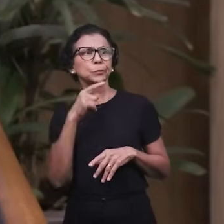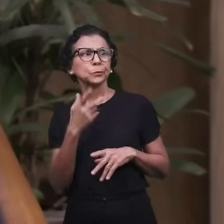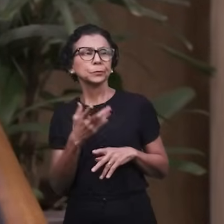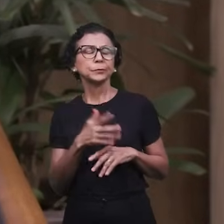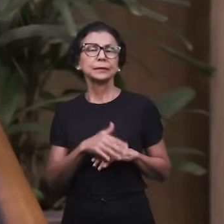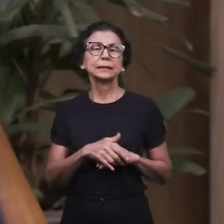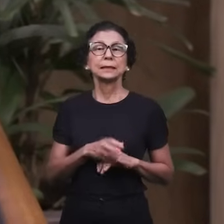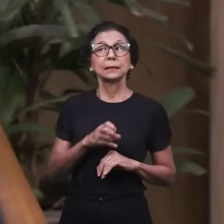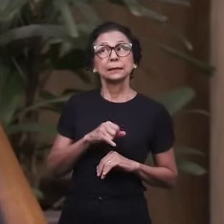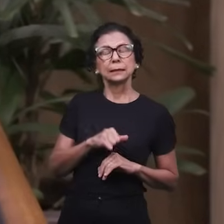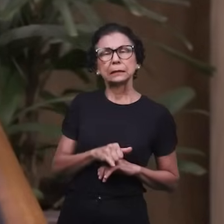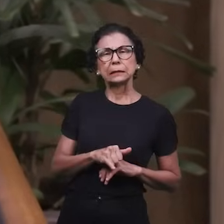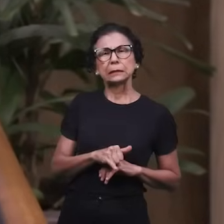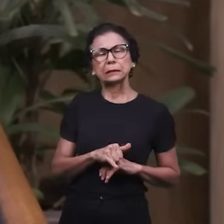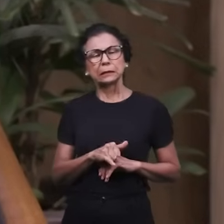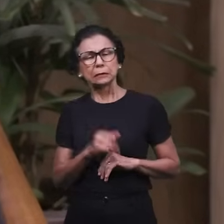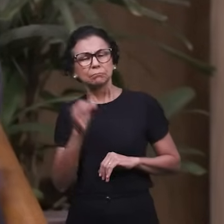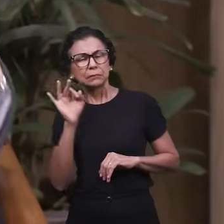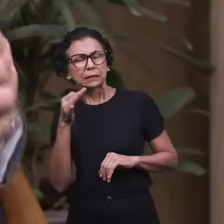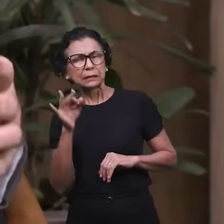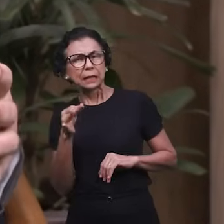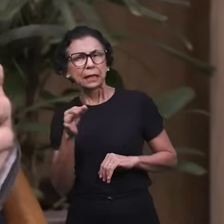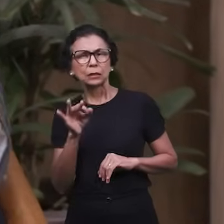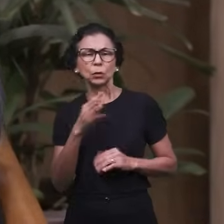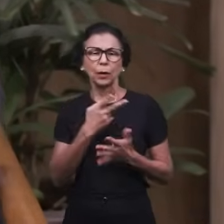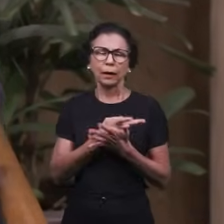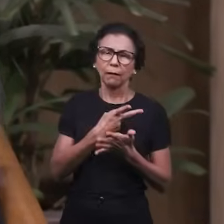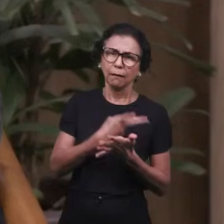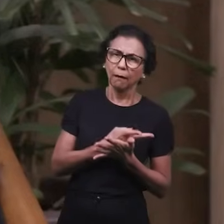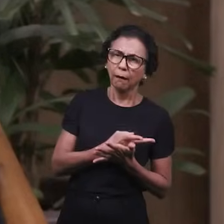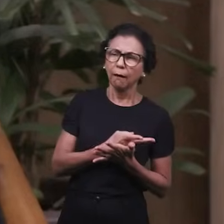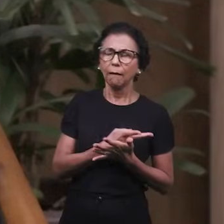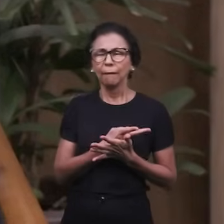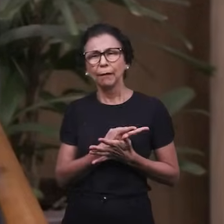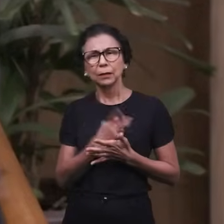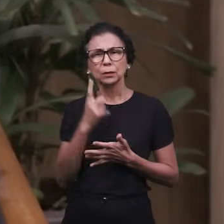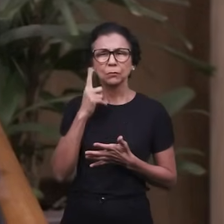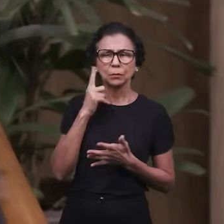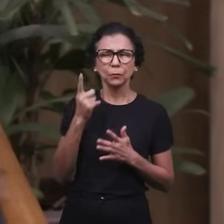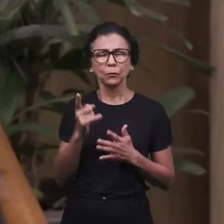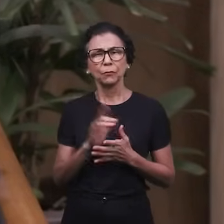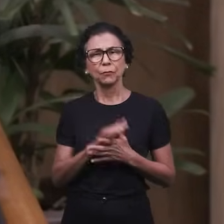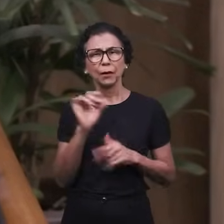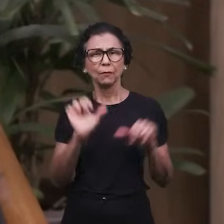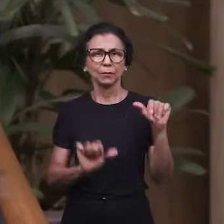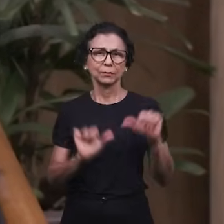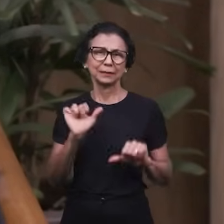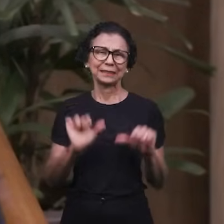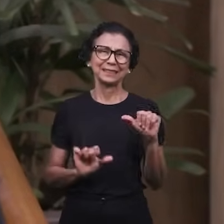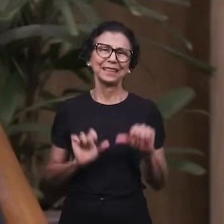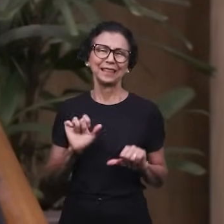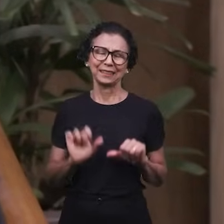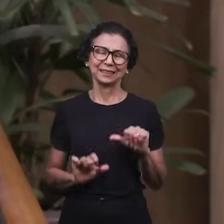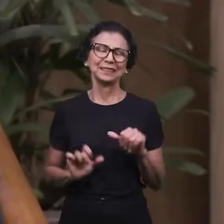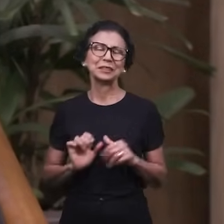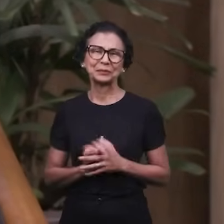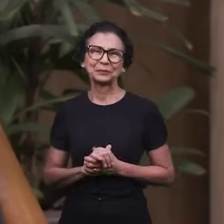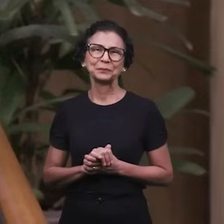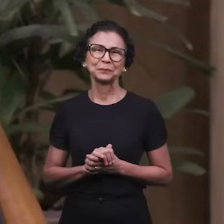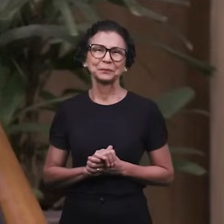eventualmente alguns irmãos acertaram num ponto ou não foram muito precisos no outro ponto. Então a gente fortalece,